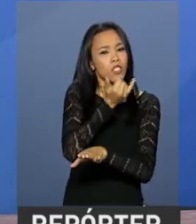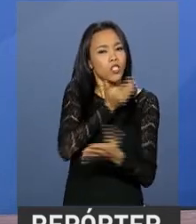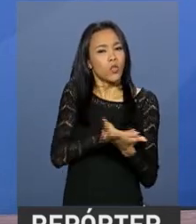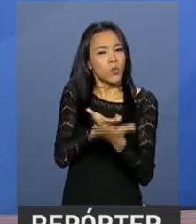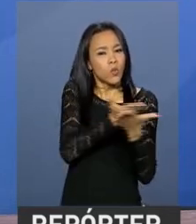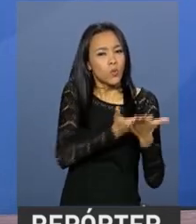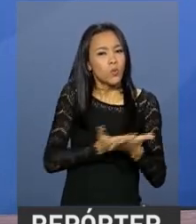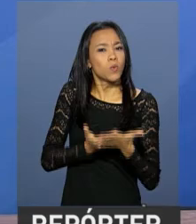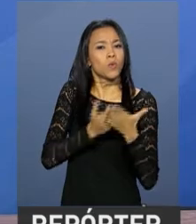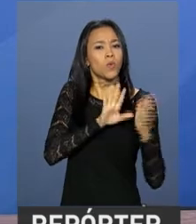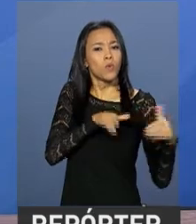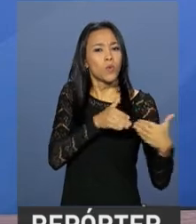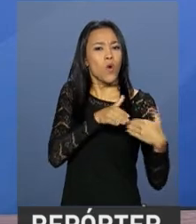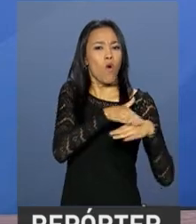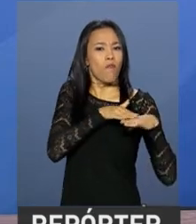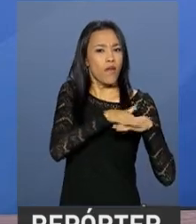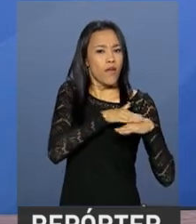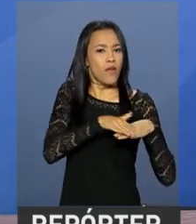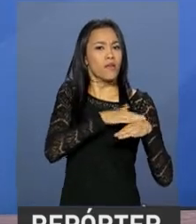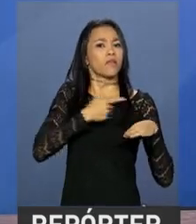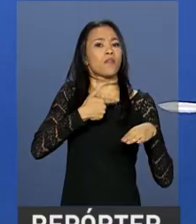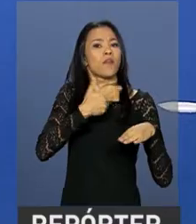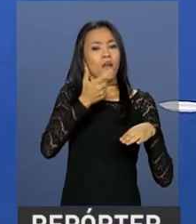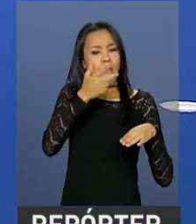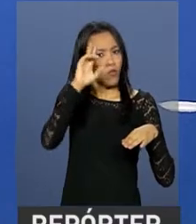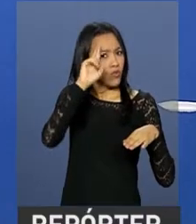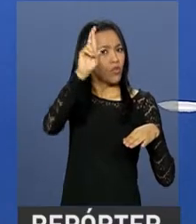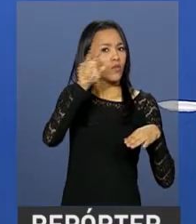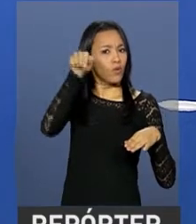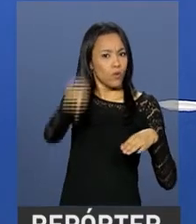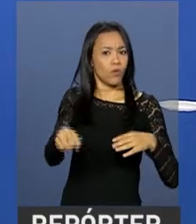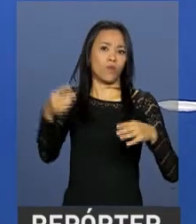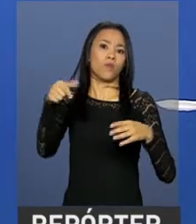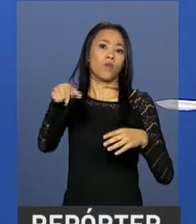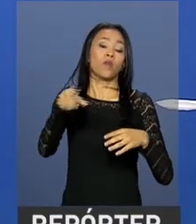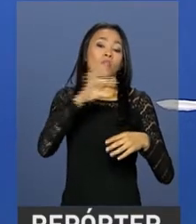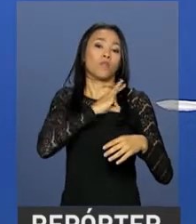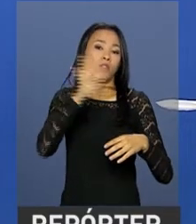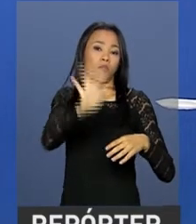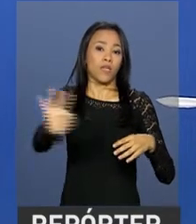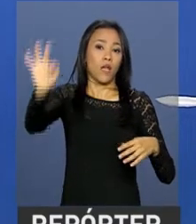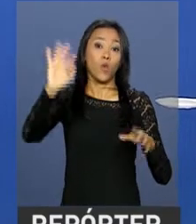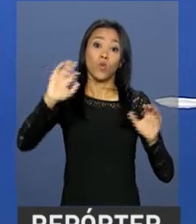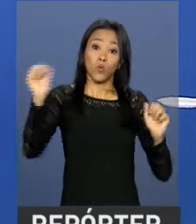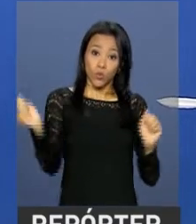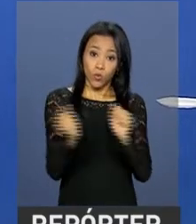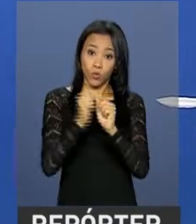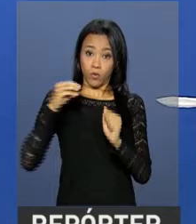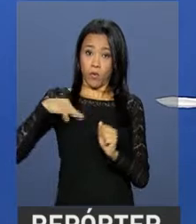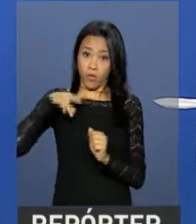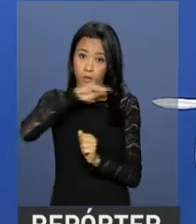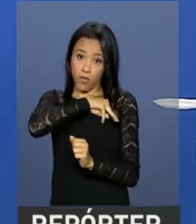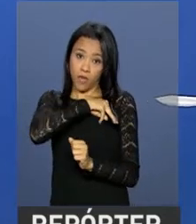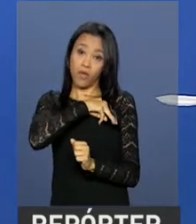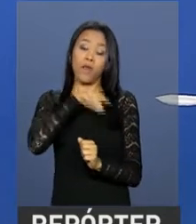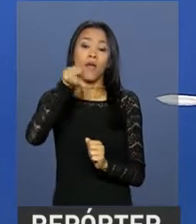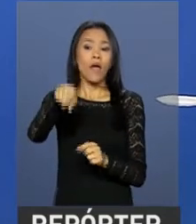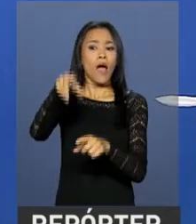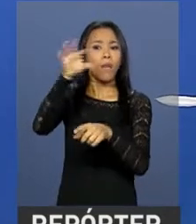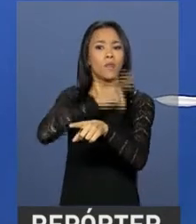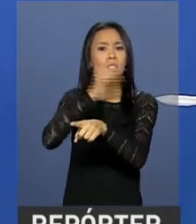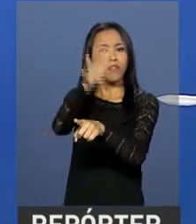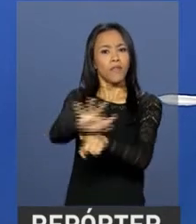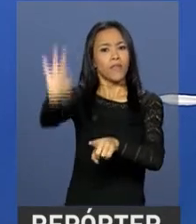o diretor geral da instituição leandro daiello junto com o ministério público a polícia federal é uma das responsáveis